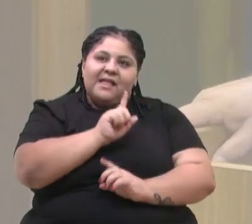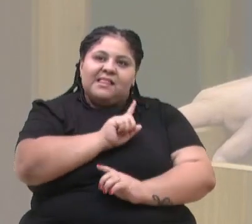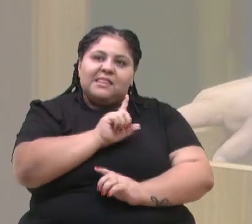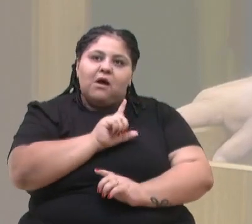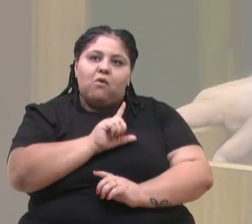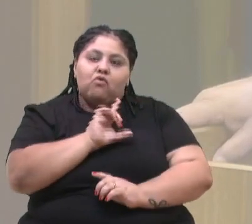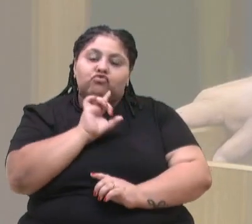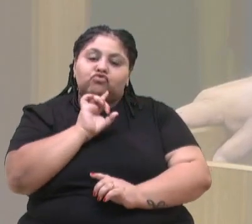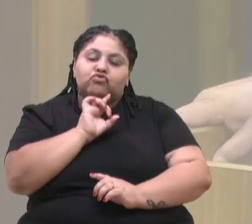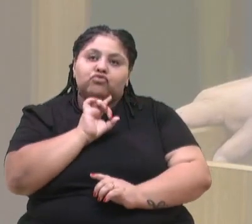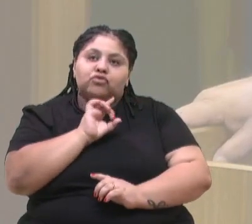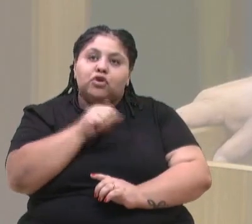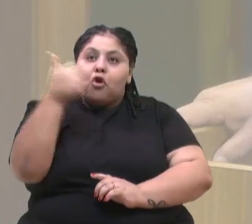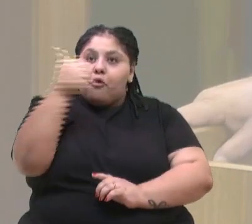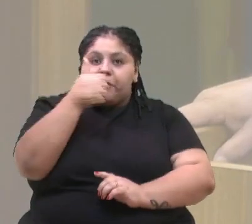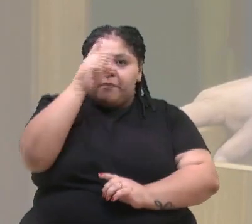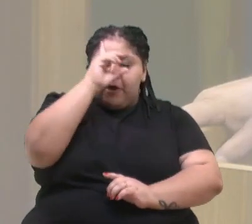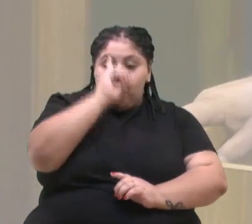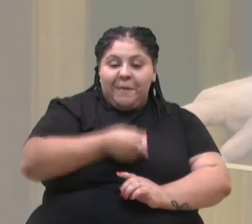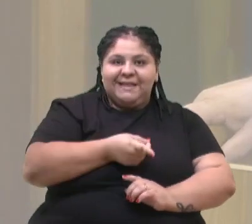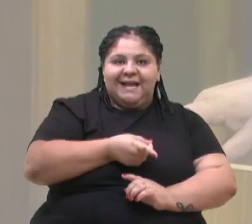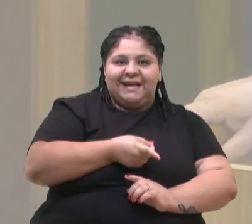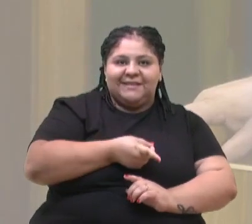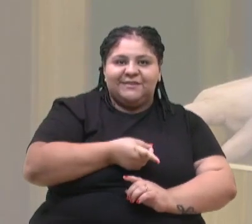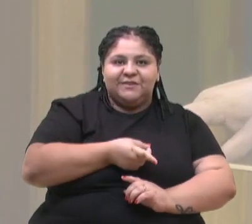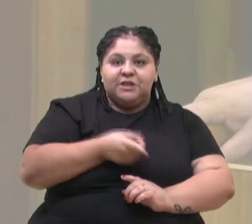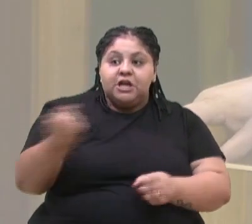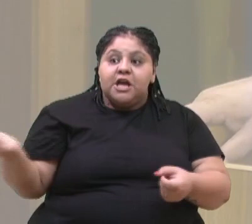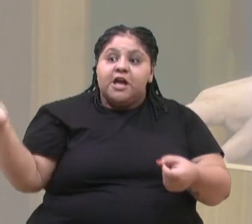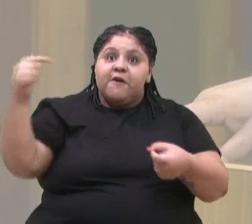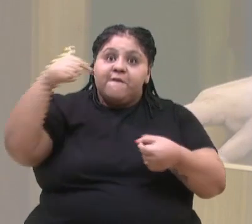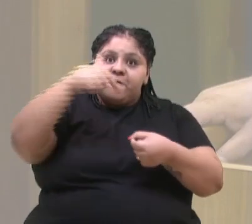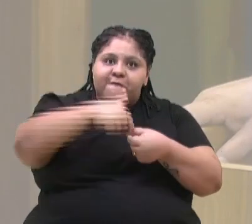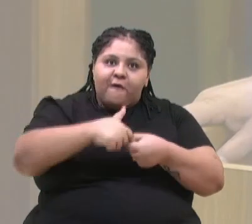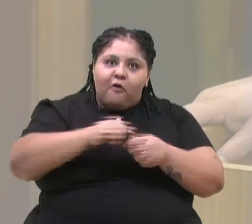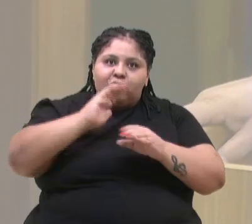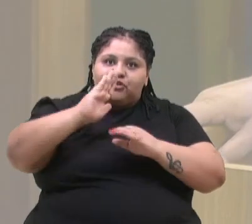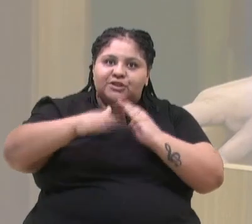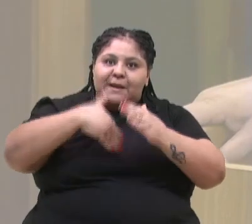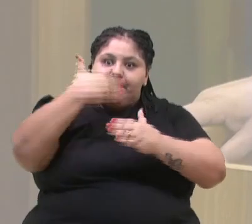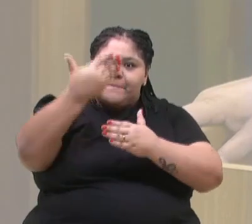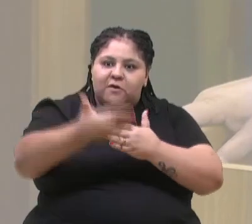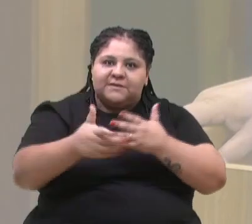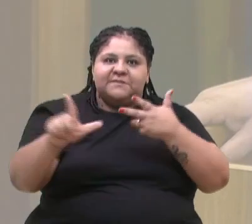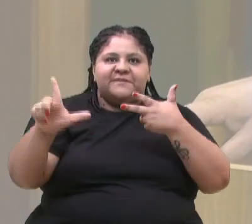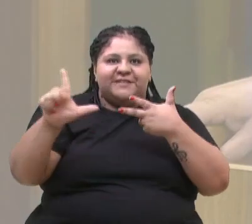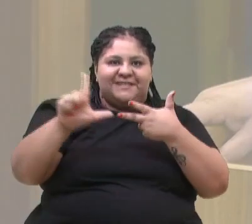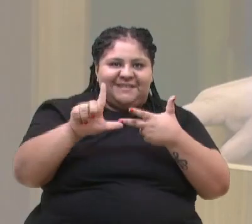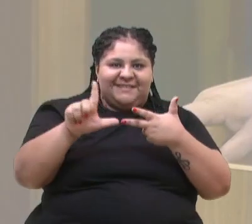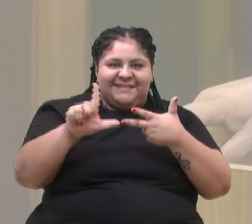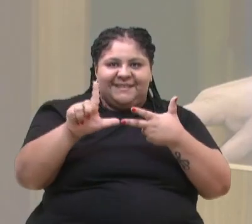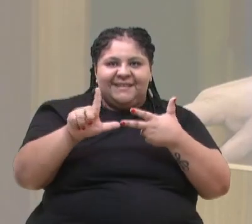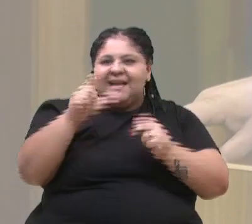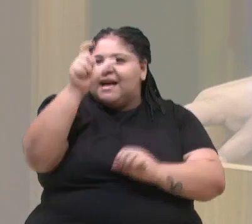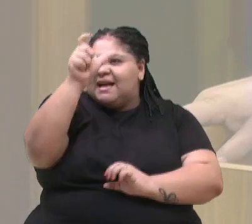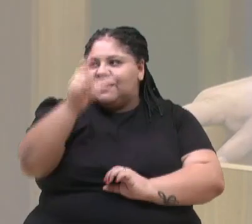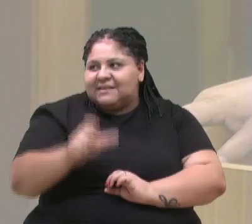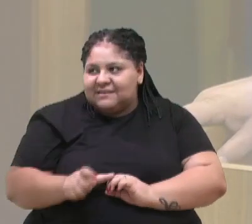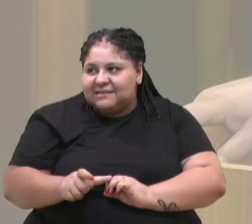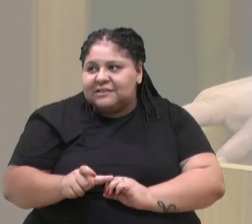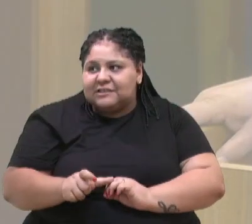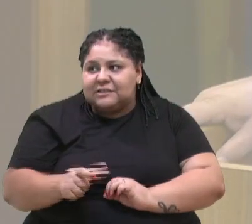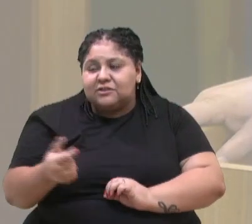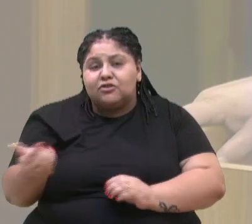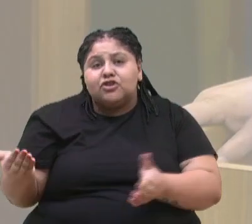esse o primeiro mandato, que a senhora venha de novo ano, próxima legislatura, porque as pessoas vêm com ideias novas,